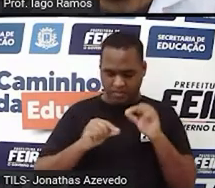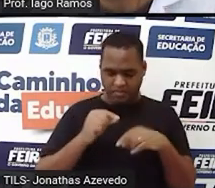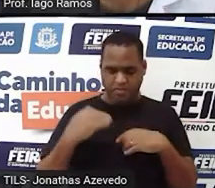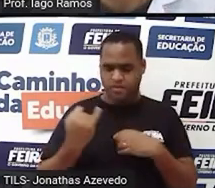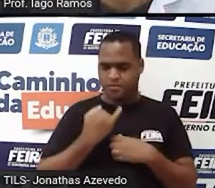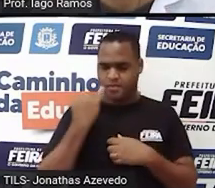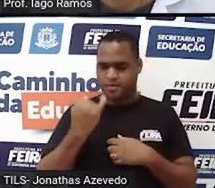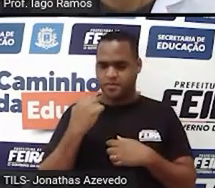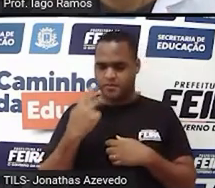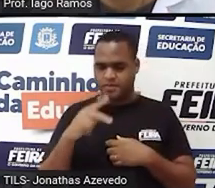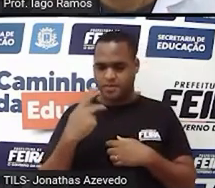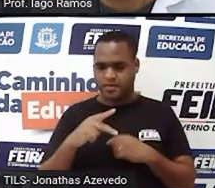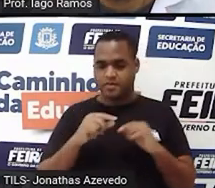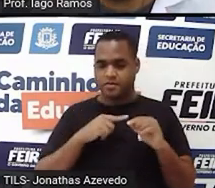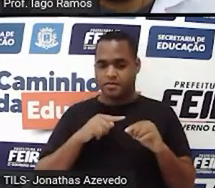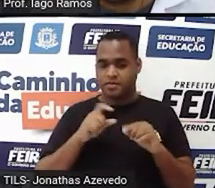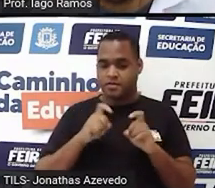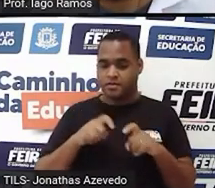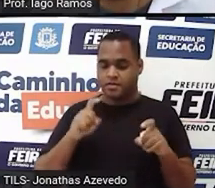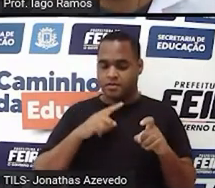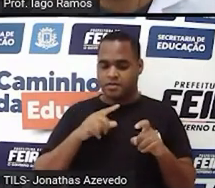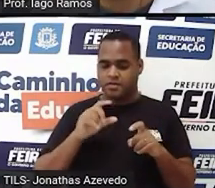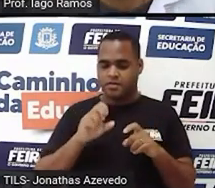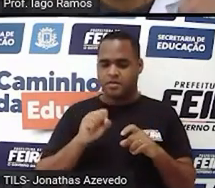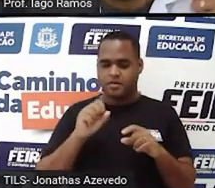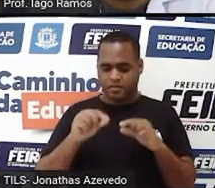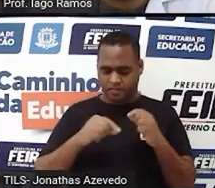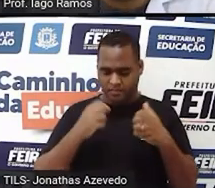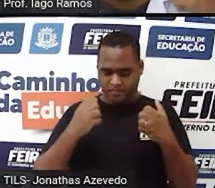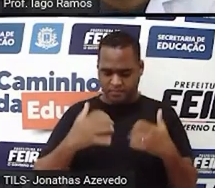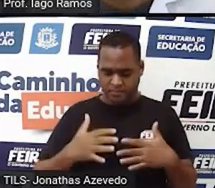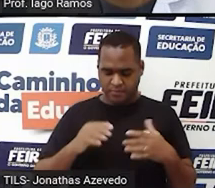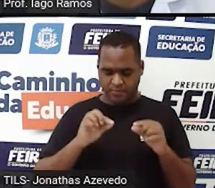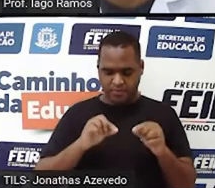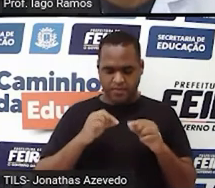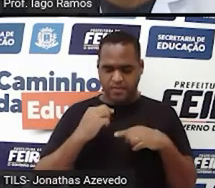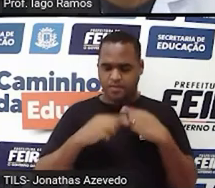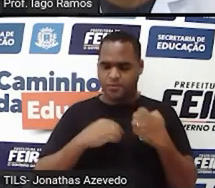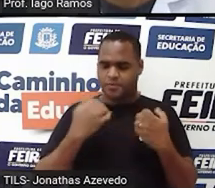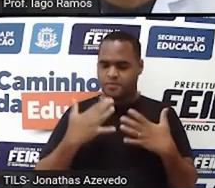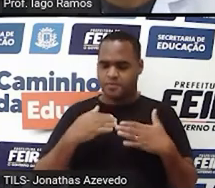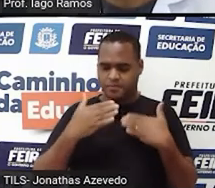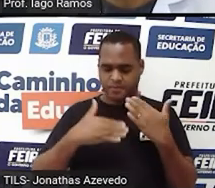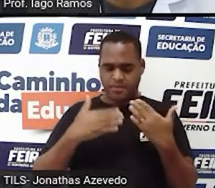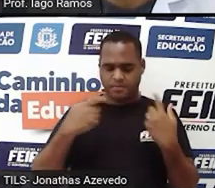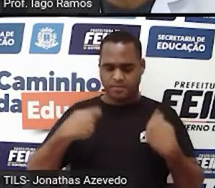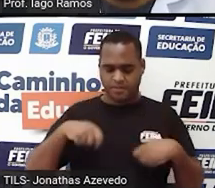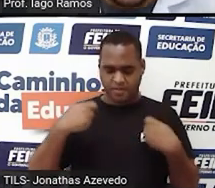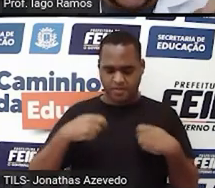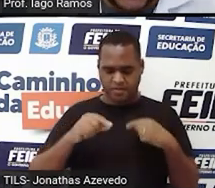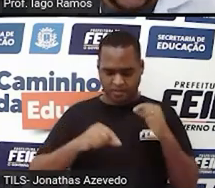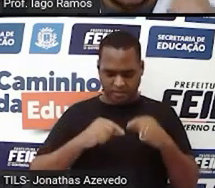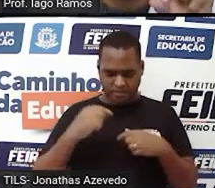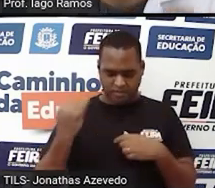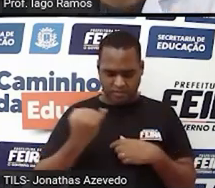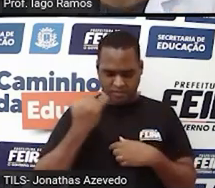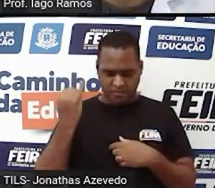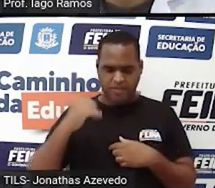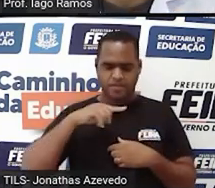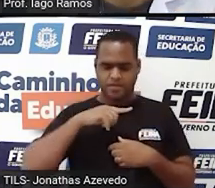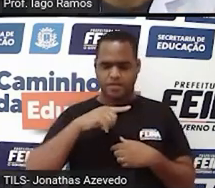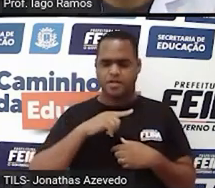você anota Tá bom você tem isso aí registrado para um outro momento quando você precisar né você